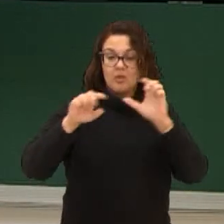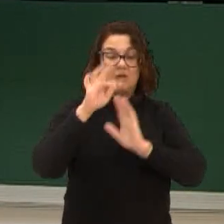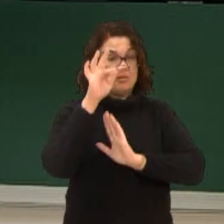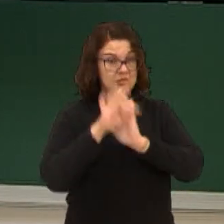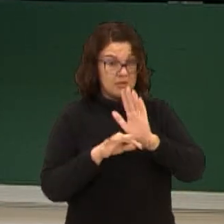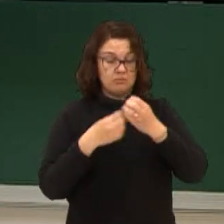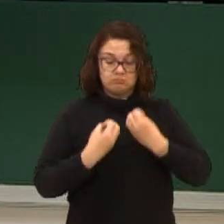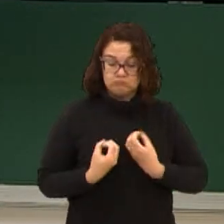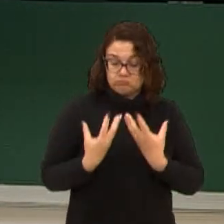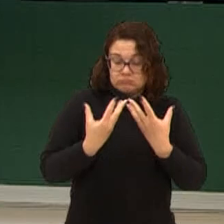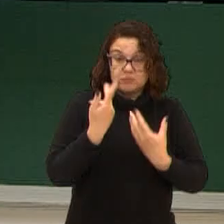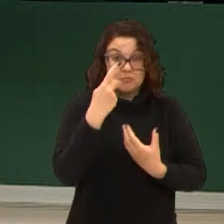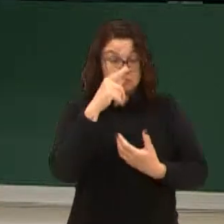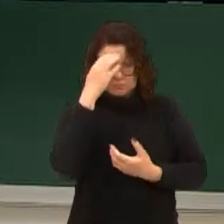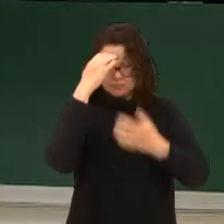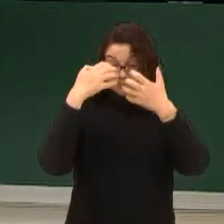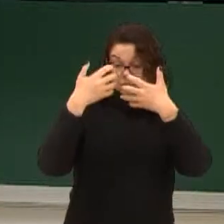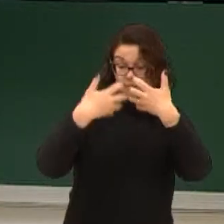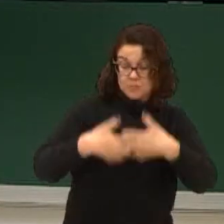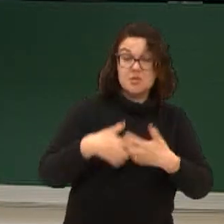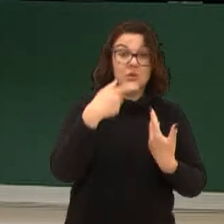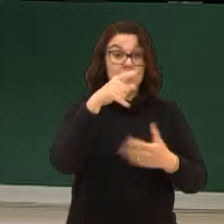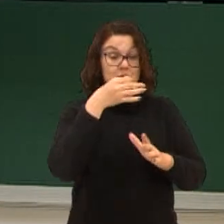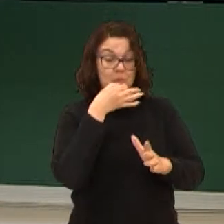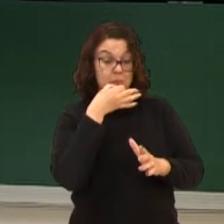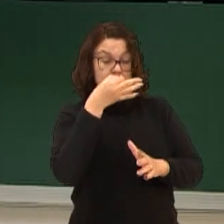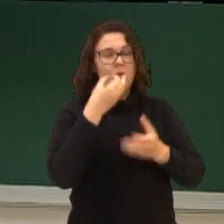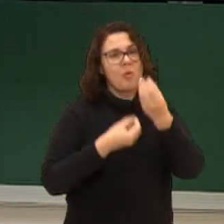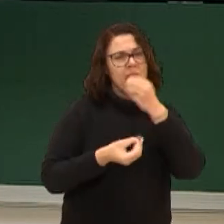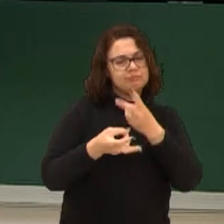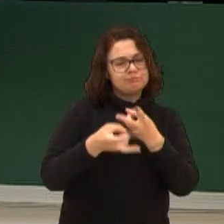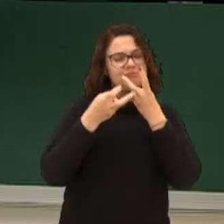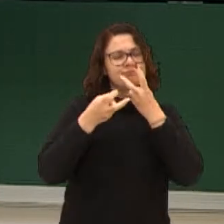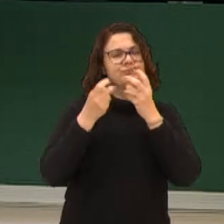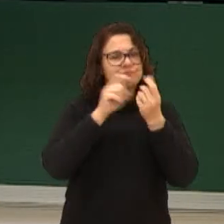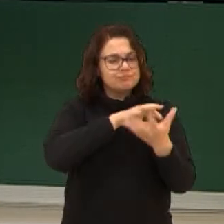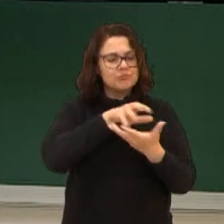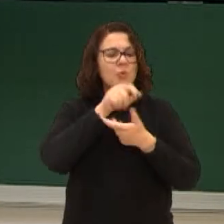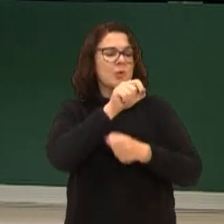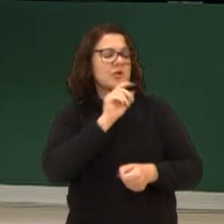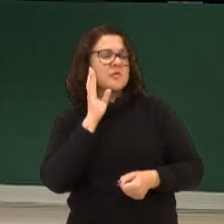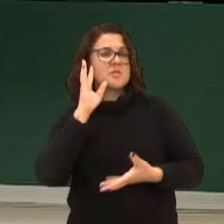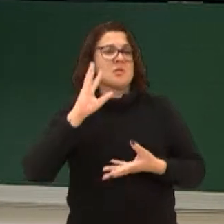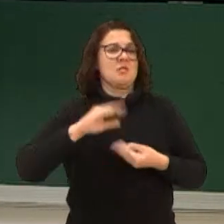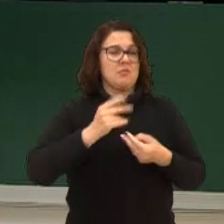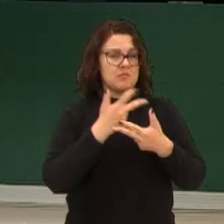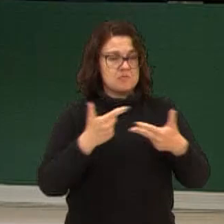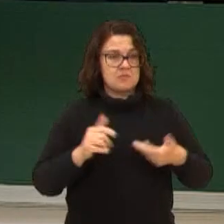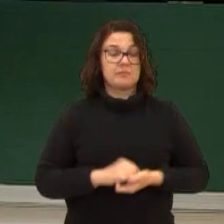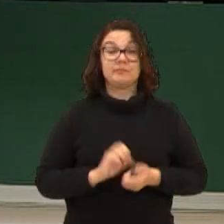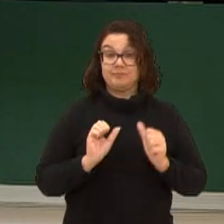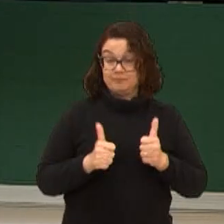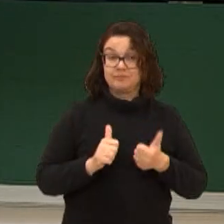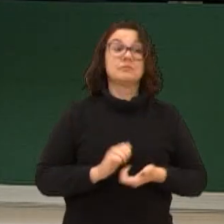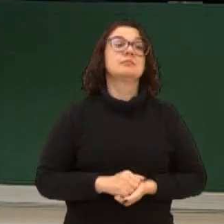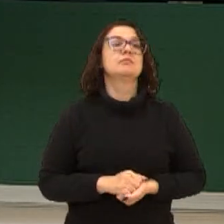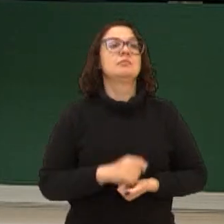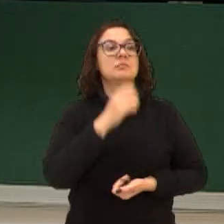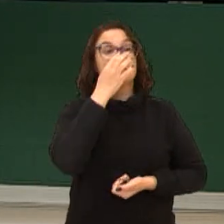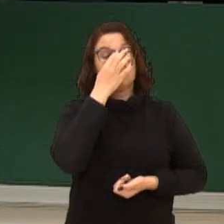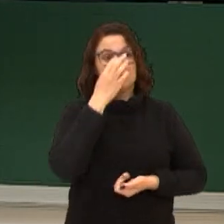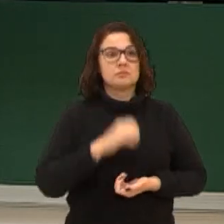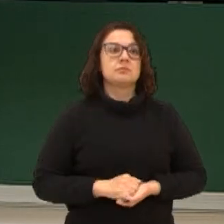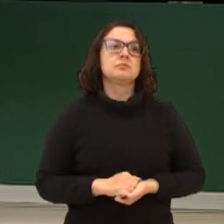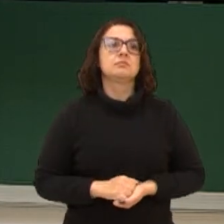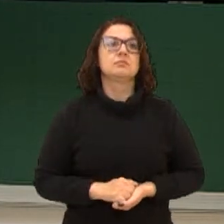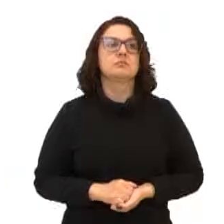textos, expondo seus pensamentos, a sua forma de enxergar o mundo, o que você entendeu das coisas. Bien? Vamos a ler